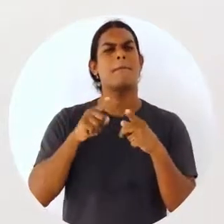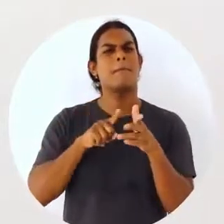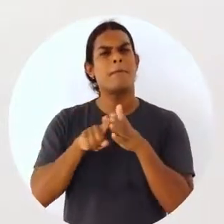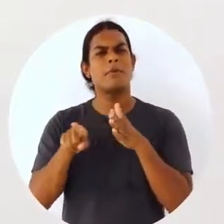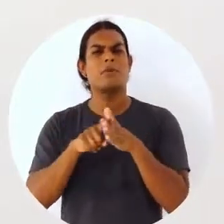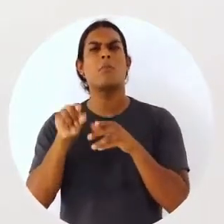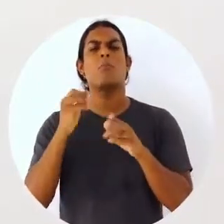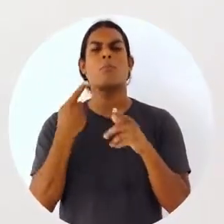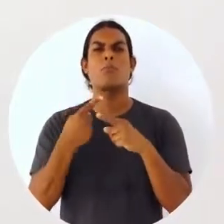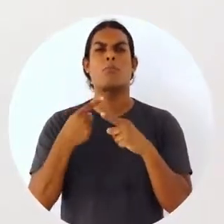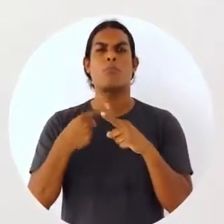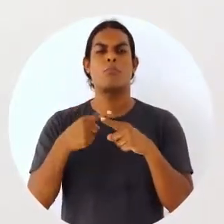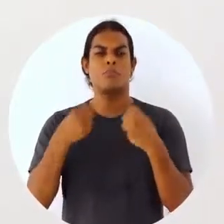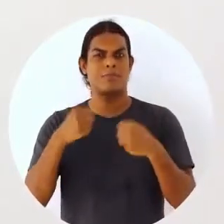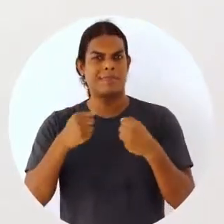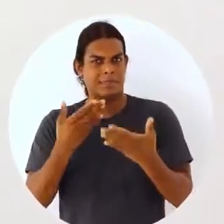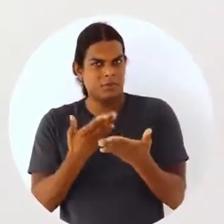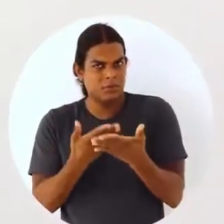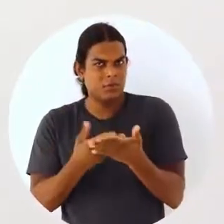técnicos em biblioteca, vamos estudar